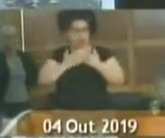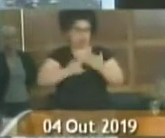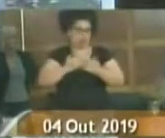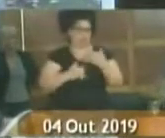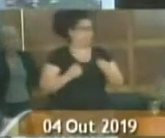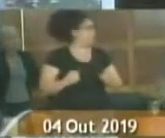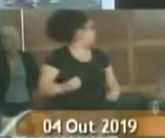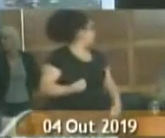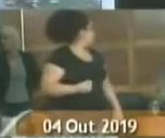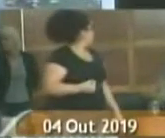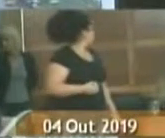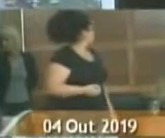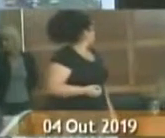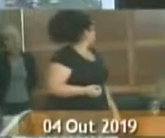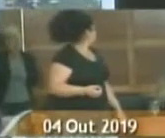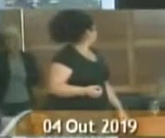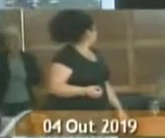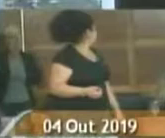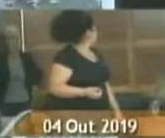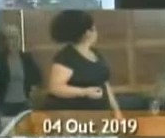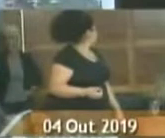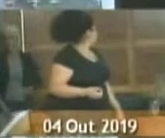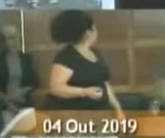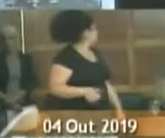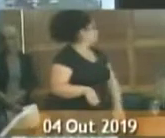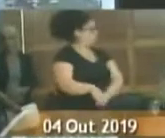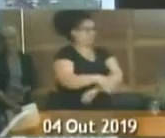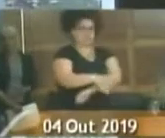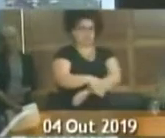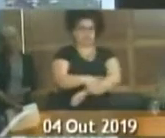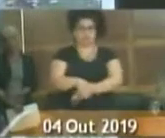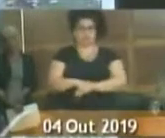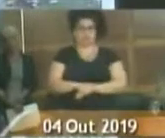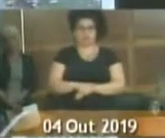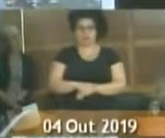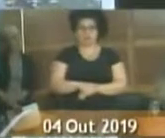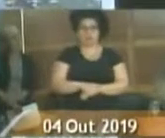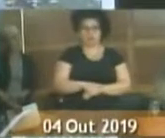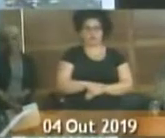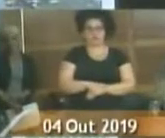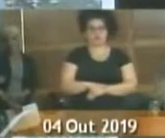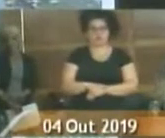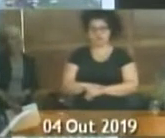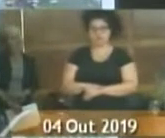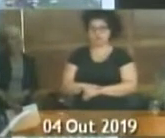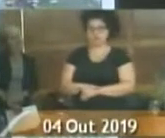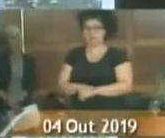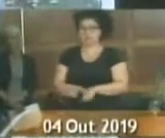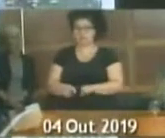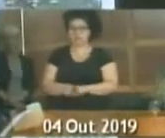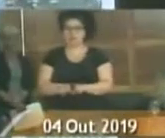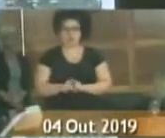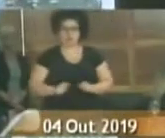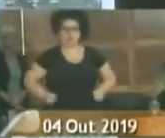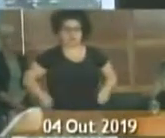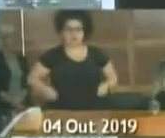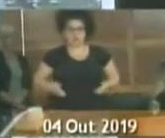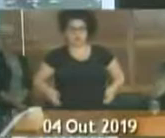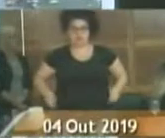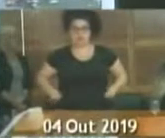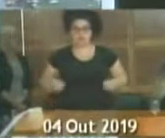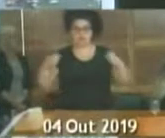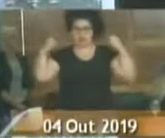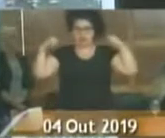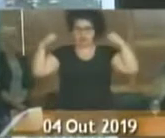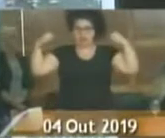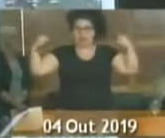cortado, que não dá muito para vocês verem, mas ela está andando na rua, ela anda só com as perninhas da frente. E anda na cadeirinha também. Na cadeirinha ela não anda, não. Ela corre,